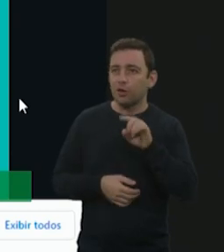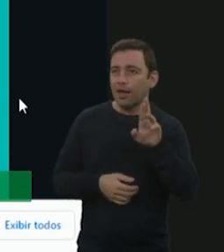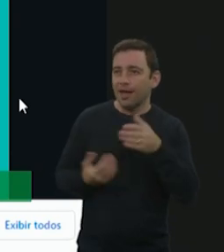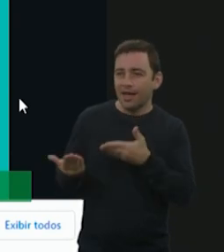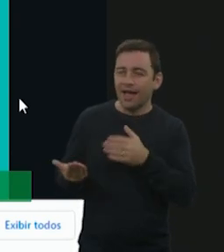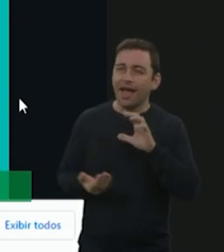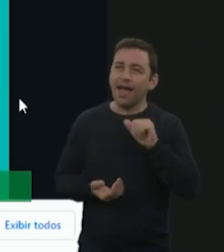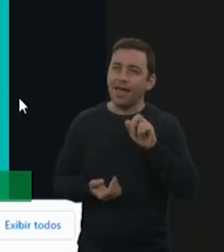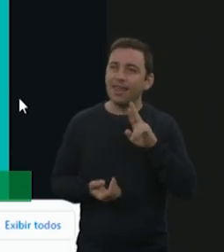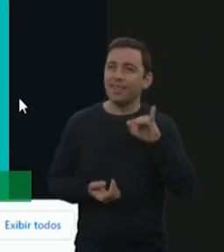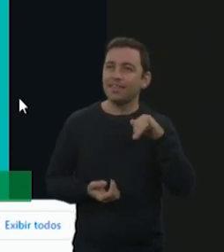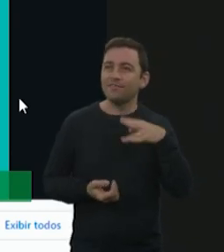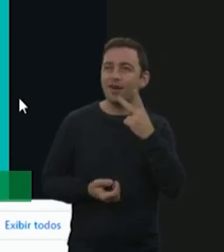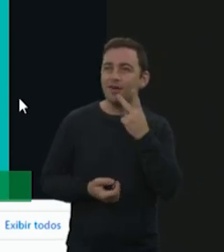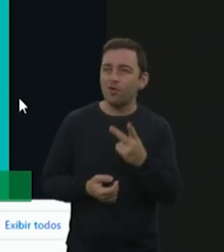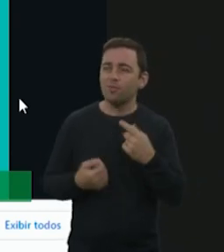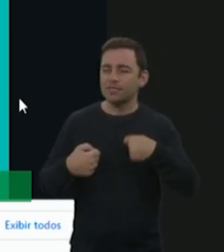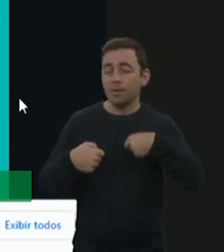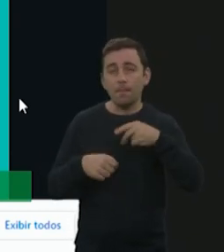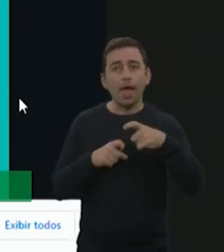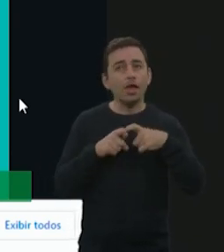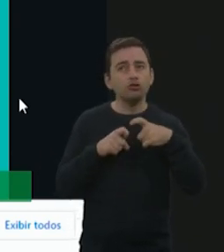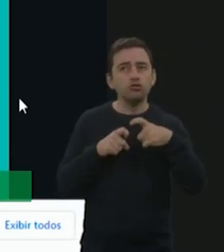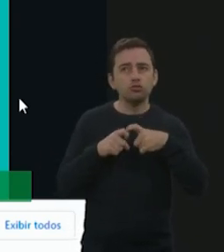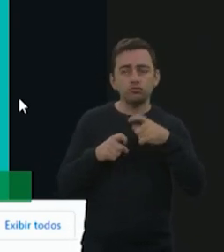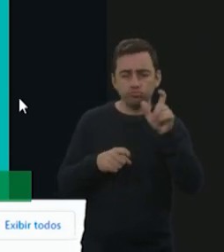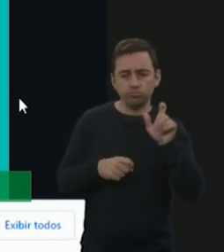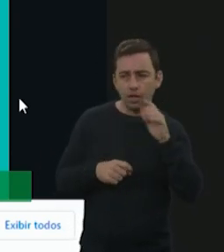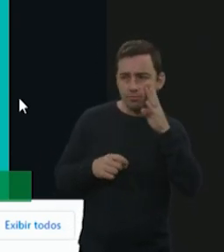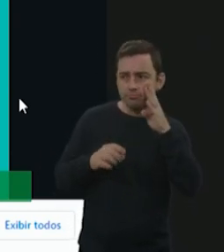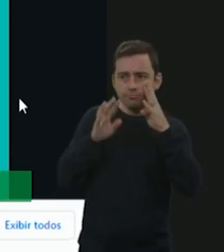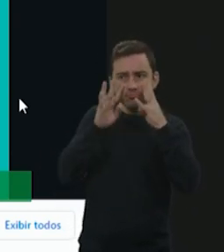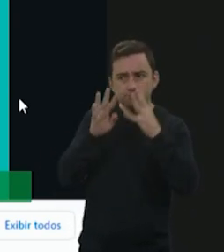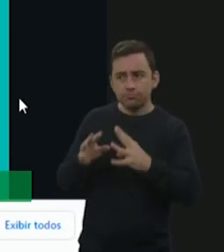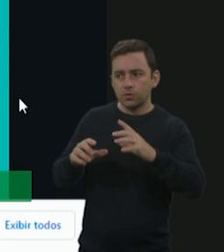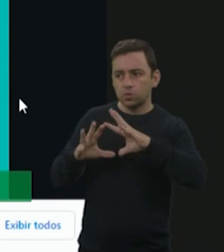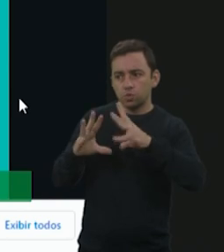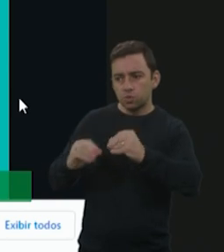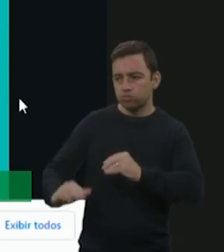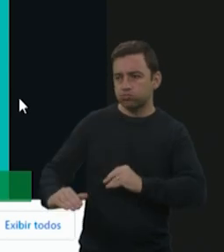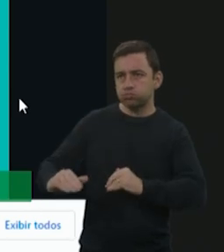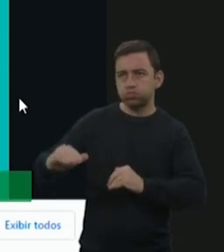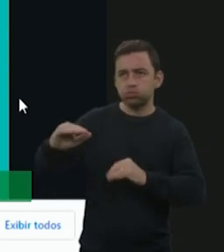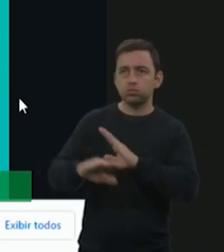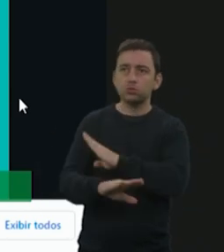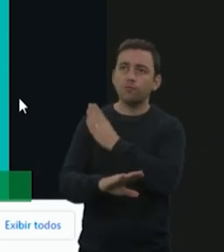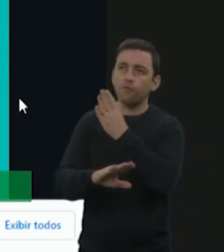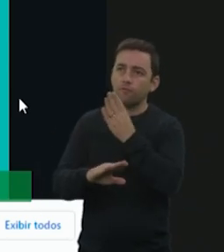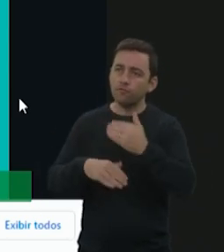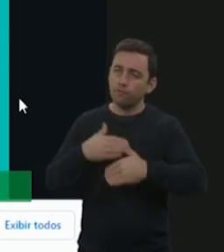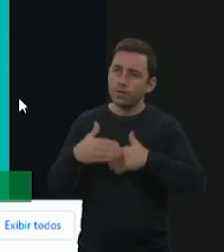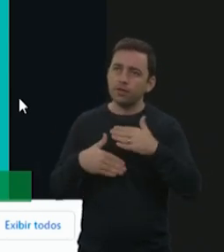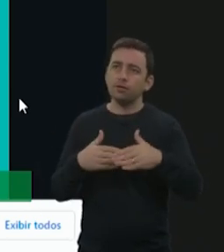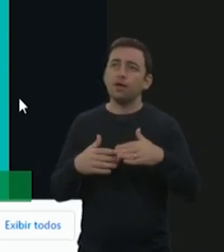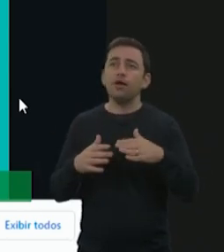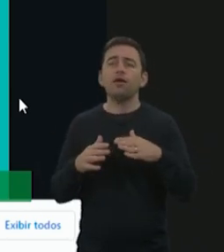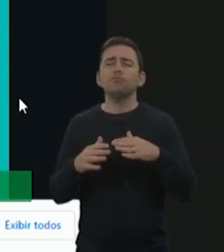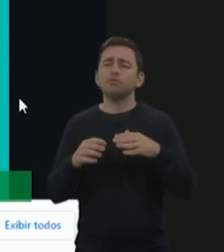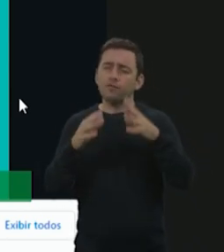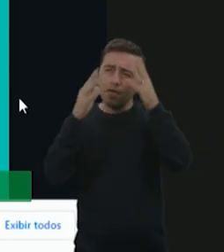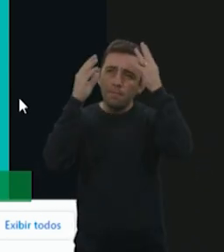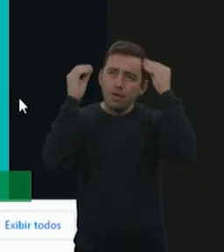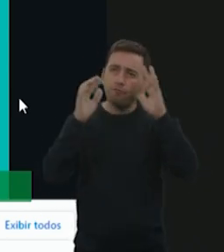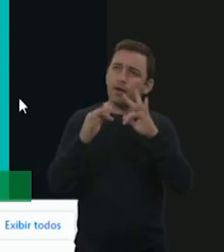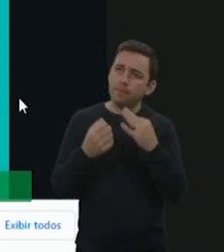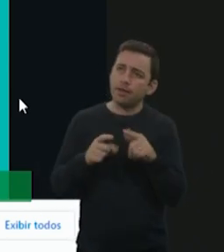gente precisa de um médico que olhe para a criança de uma maneira mais ampla, né, no seu crescimento, no seu desenvolvimento. O médico de família, o enfermeiro de família também faz esse